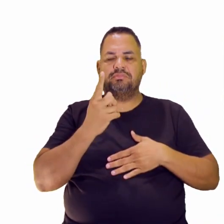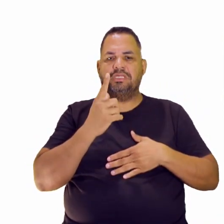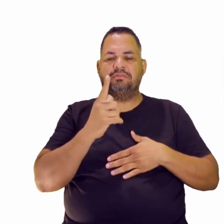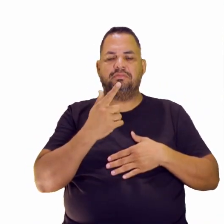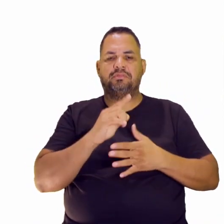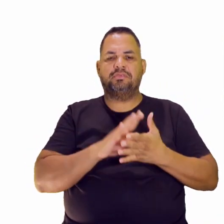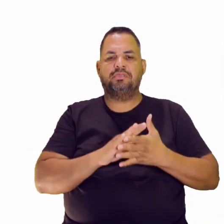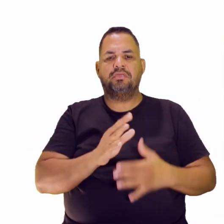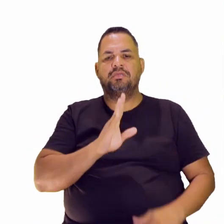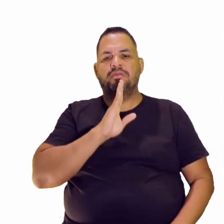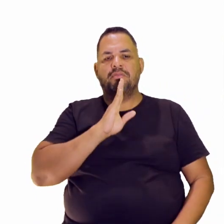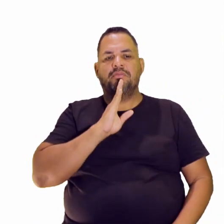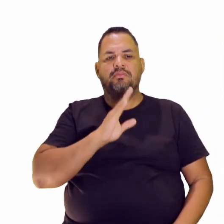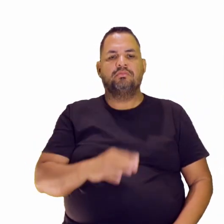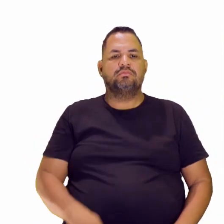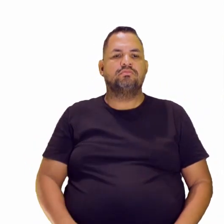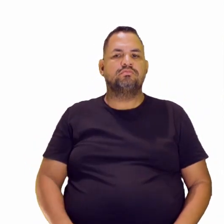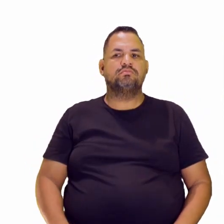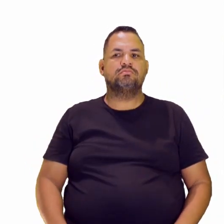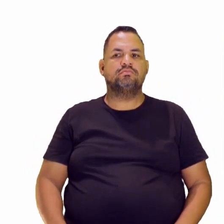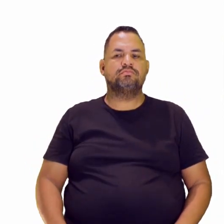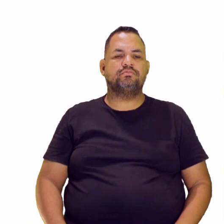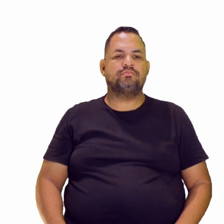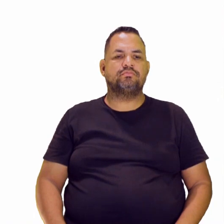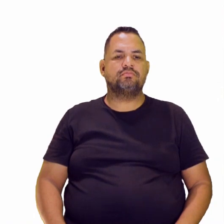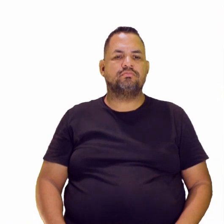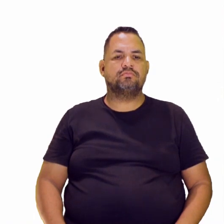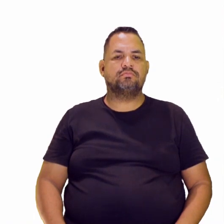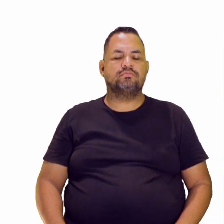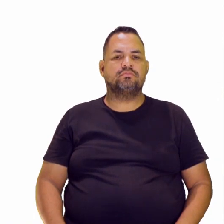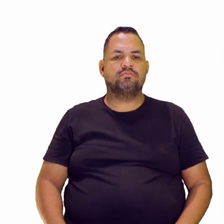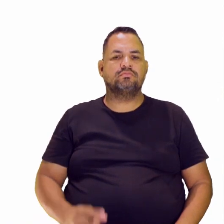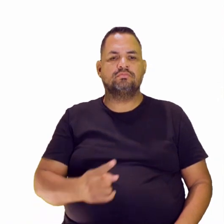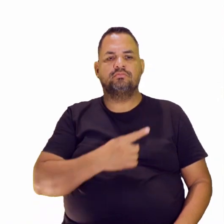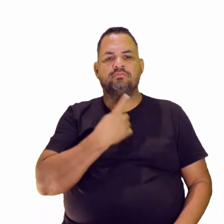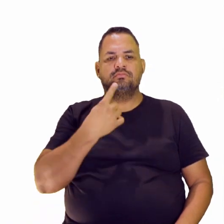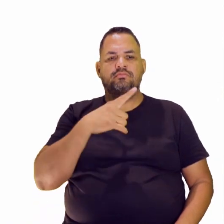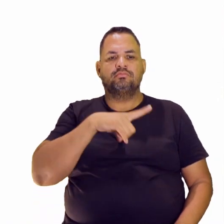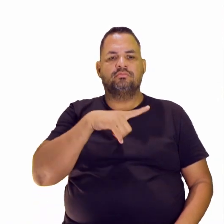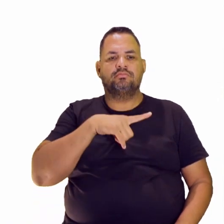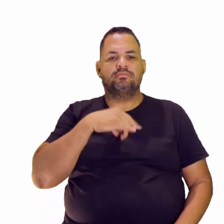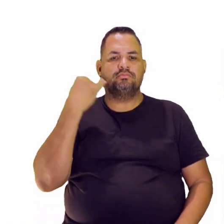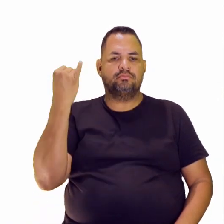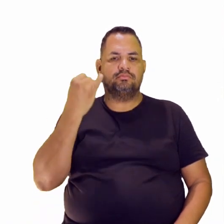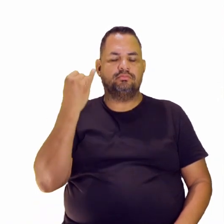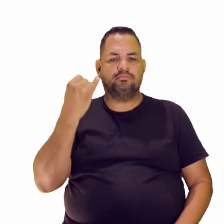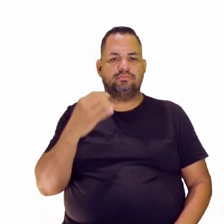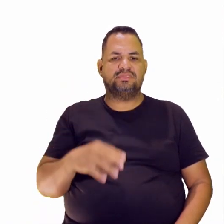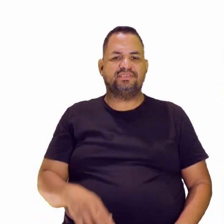reconhecido. Ou, aqui na letra B, nós temos que foi importante,